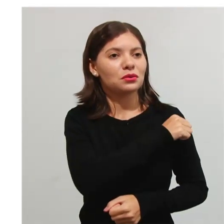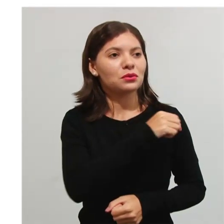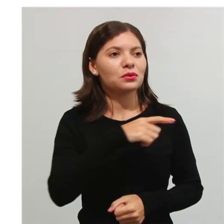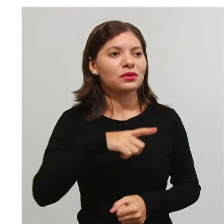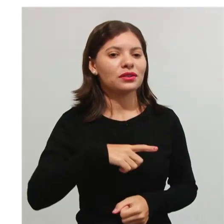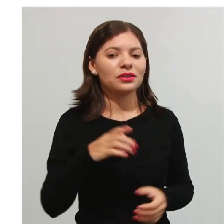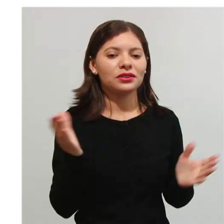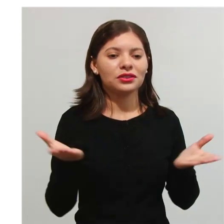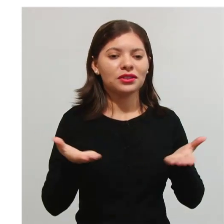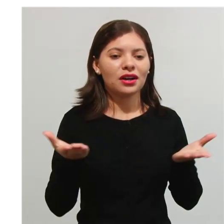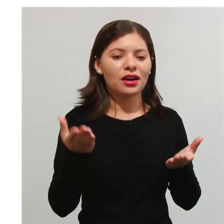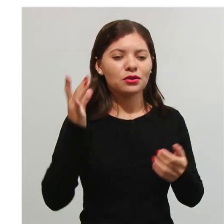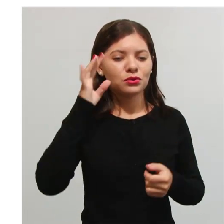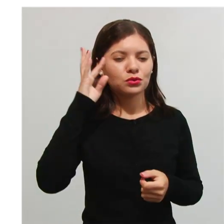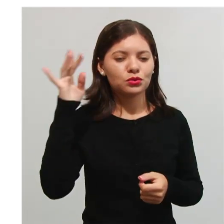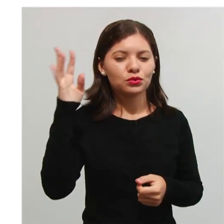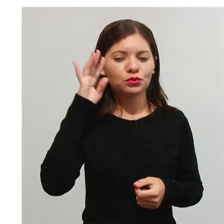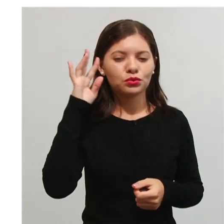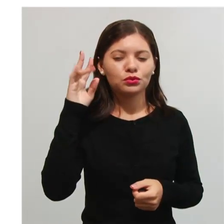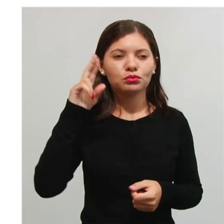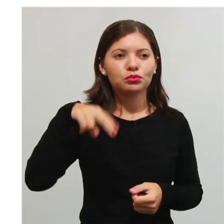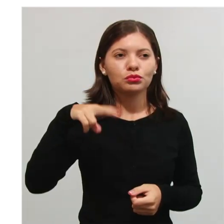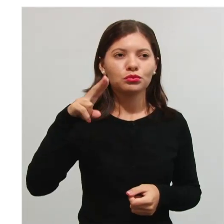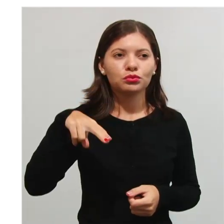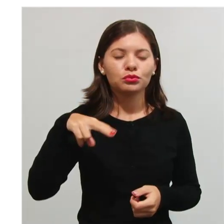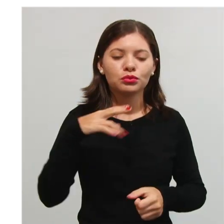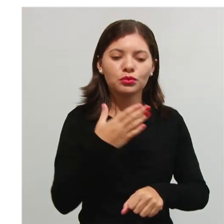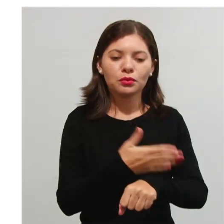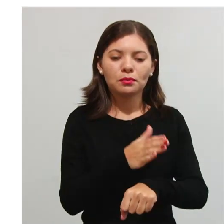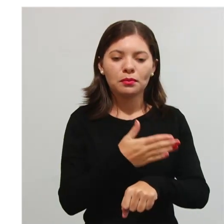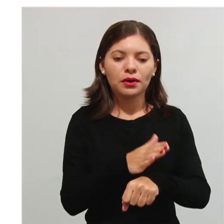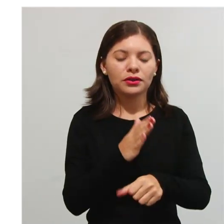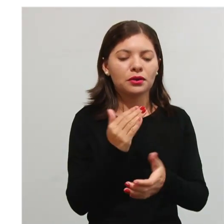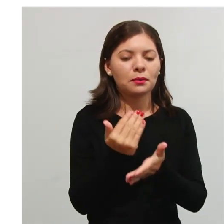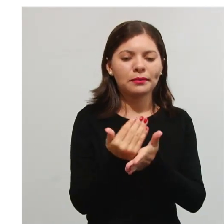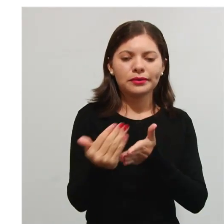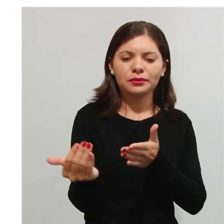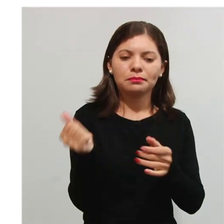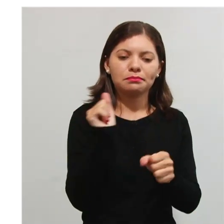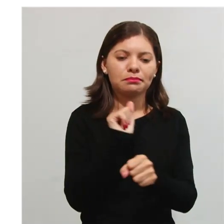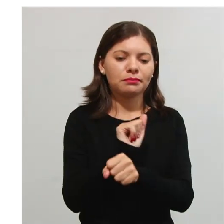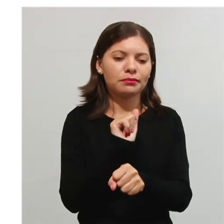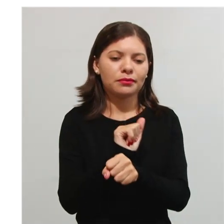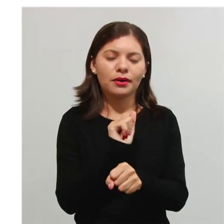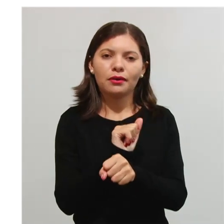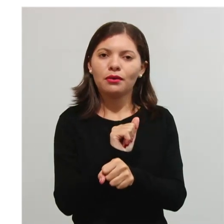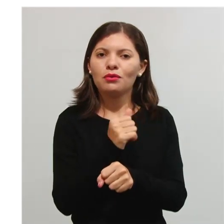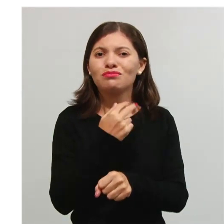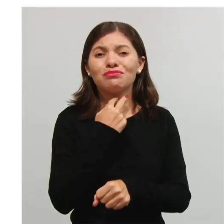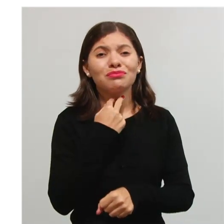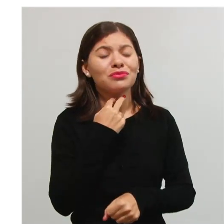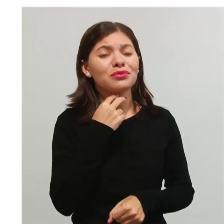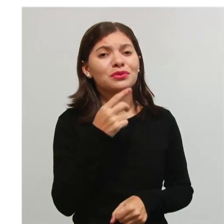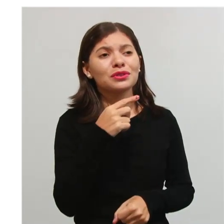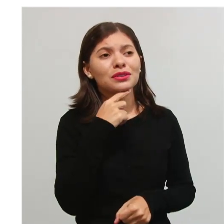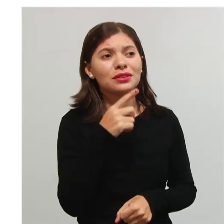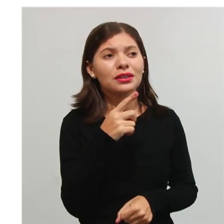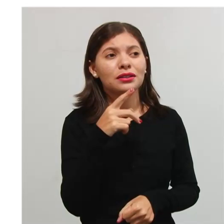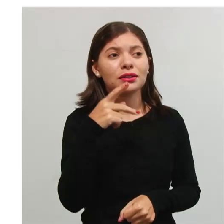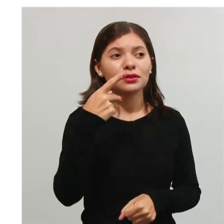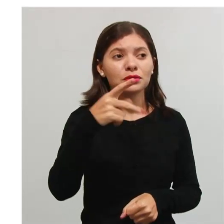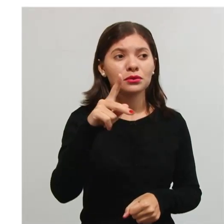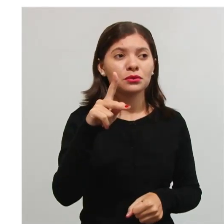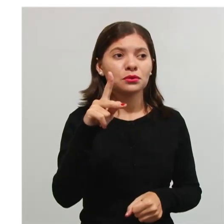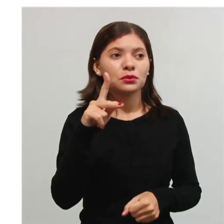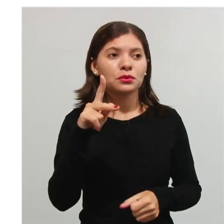sonho, uma ideia, mas nunca colocou ela em prática, ou que iniciou e parou, ou que não deu certo, ou que fracassou, eu vou pedir a sua atenção